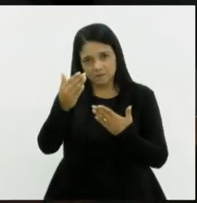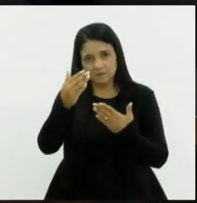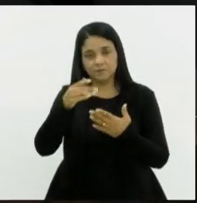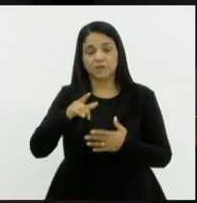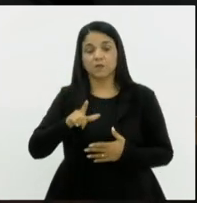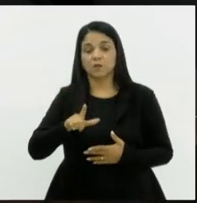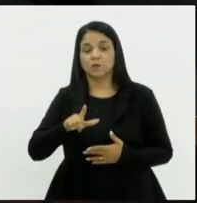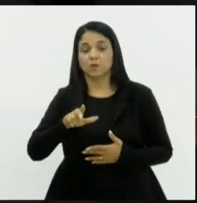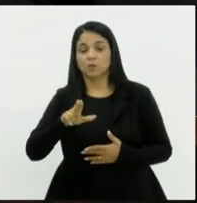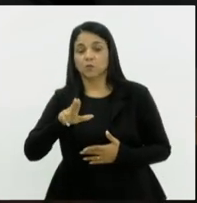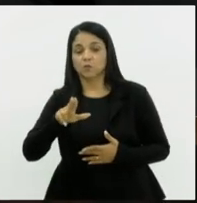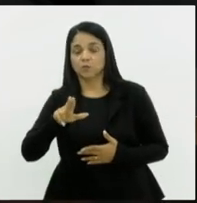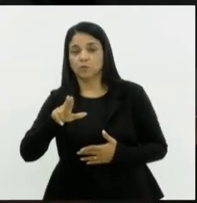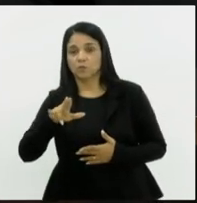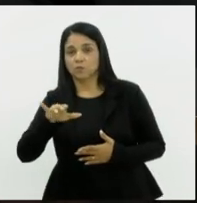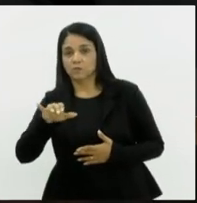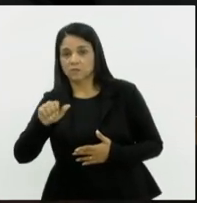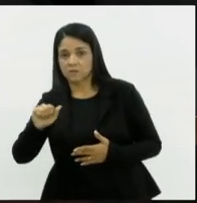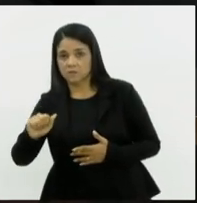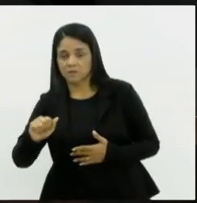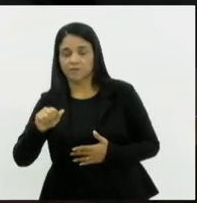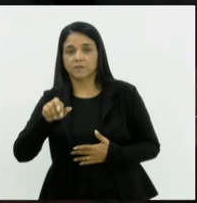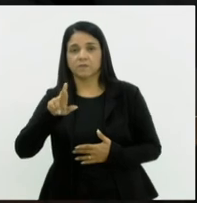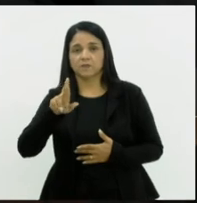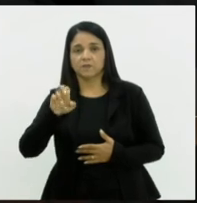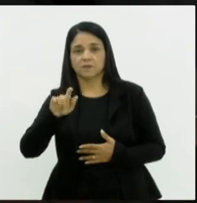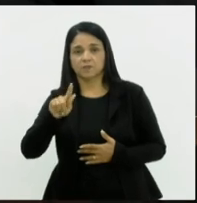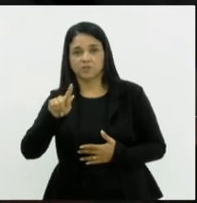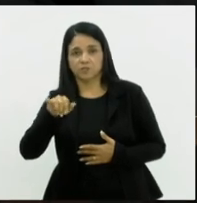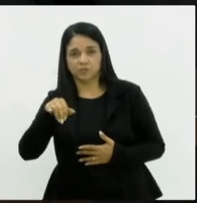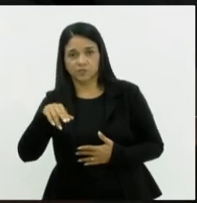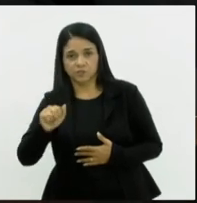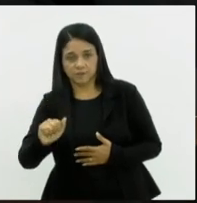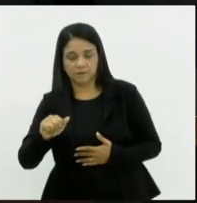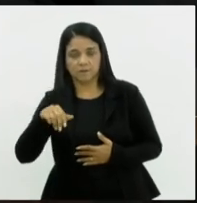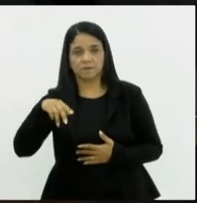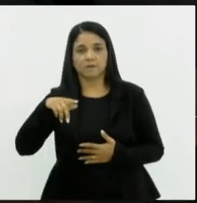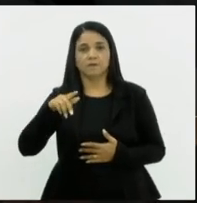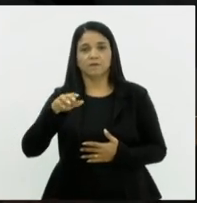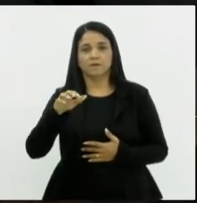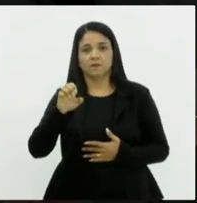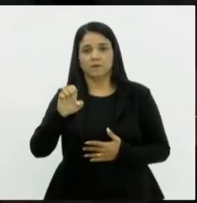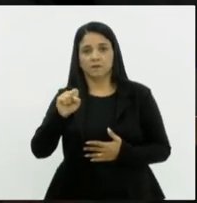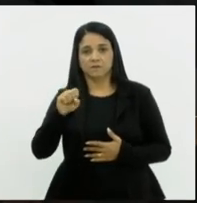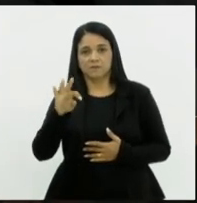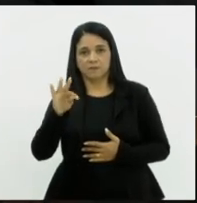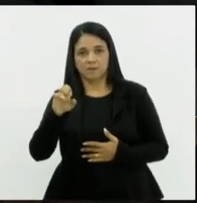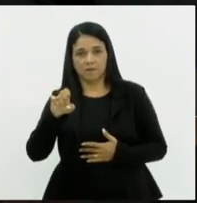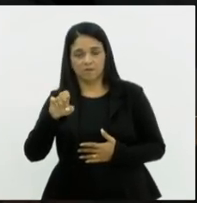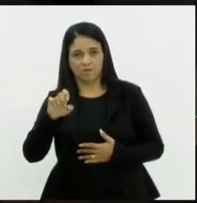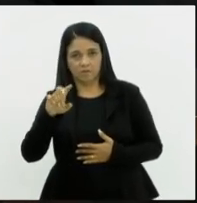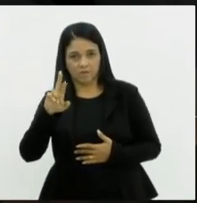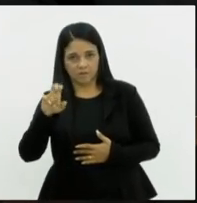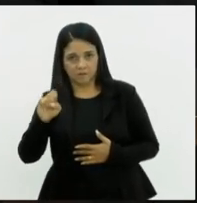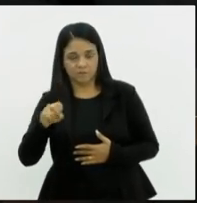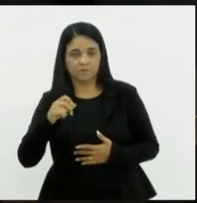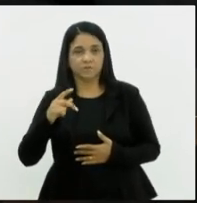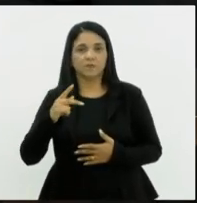Lúcia Regina Esteve, de Magalhães, desembargadora do Distrito,